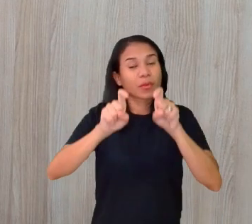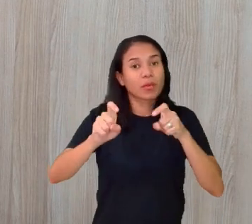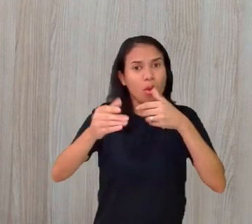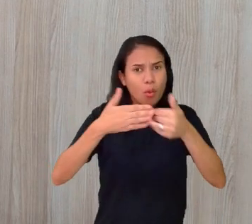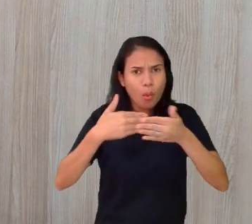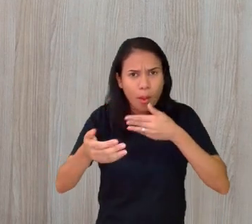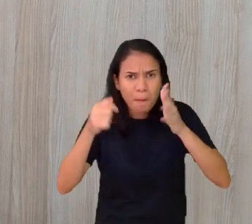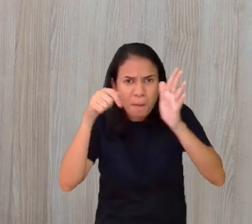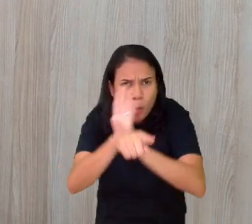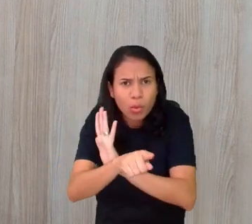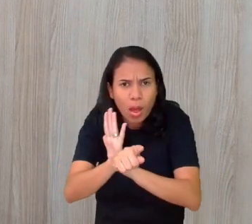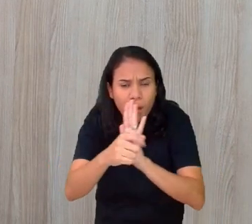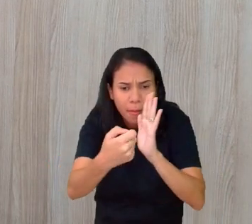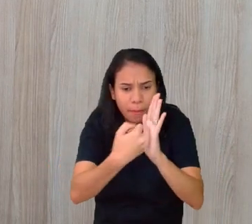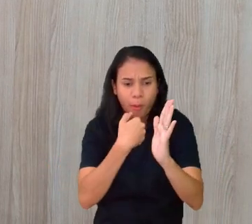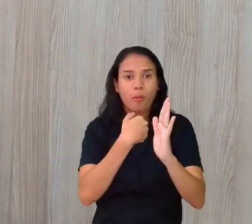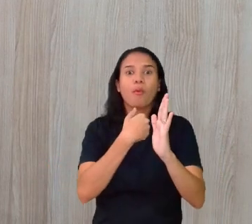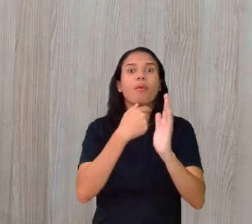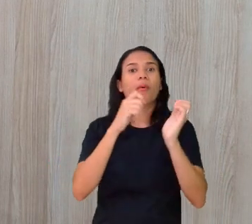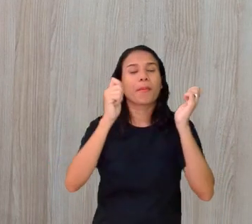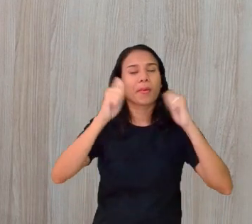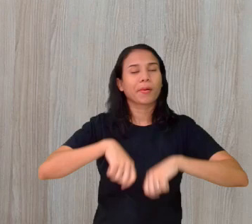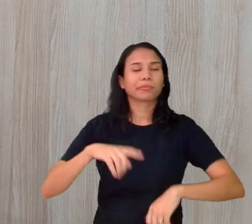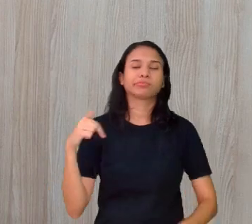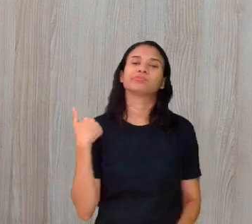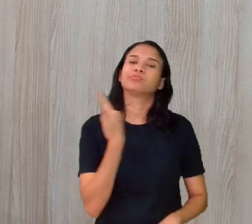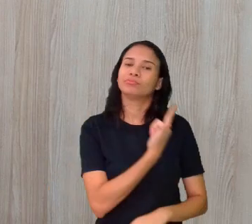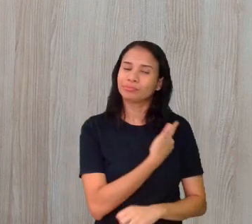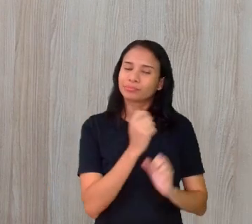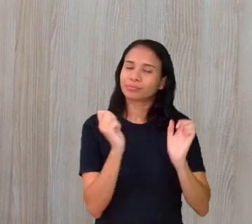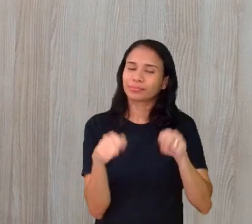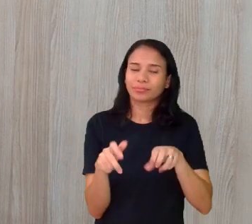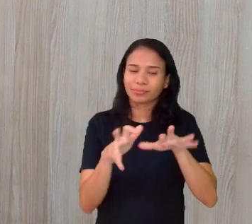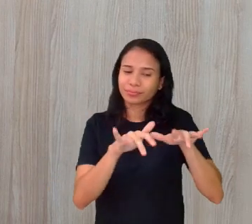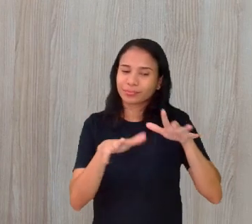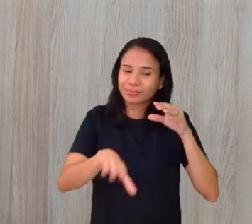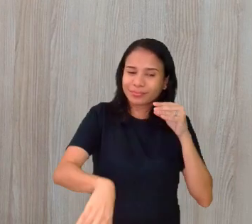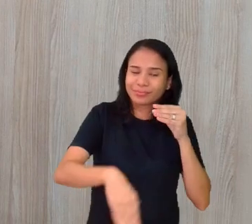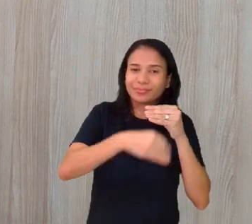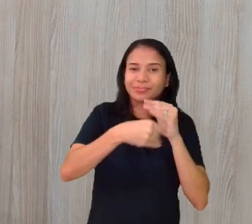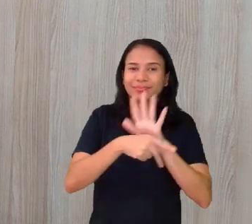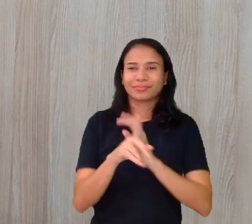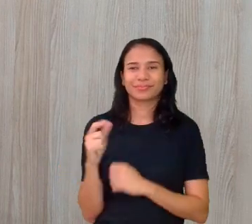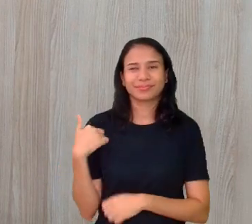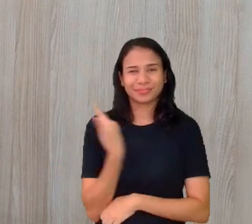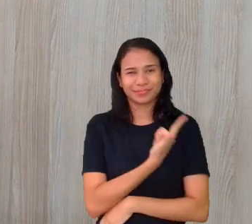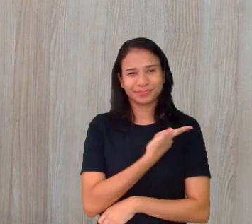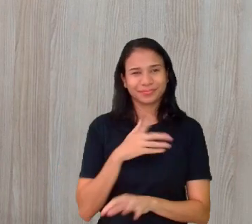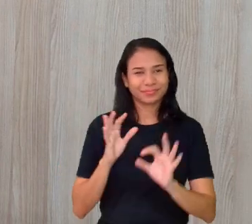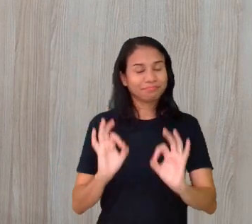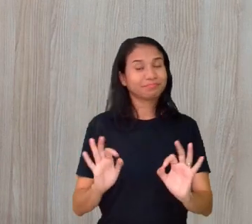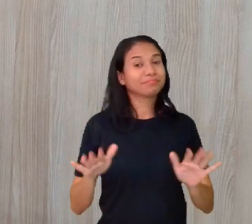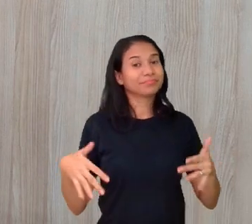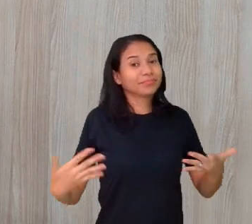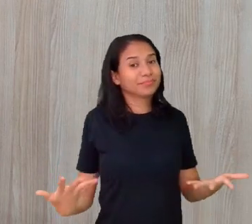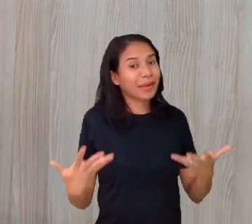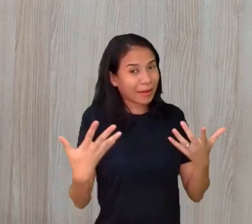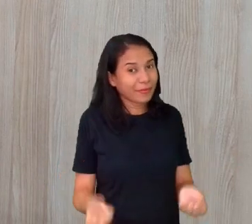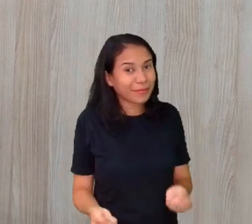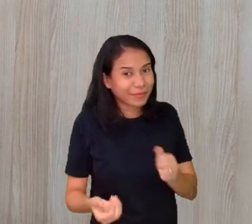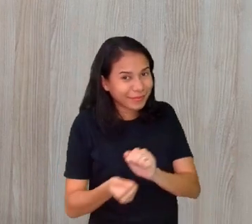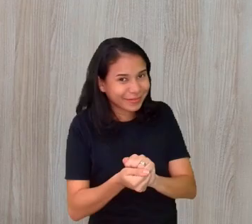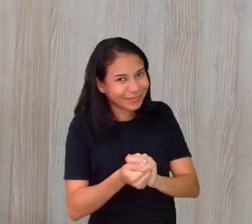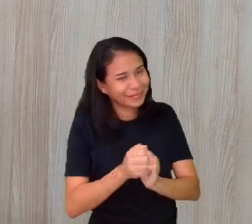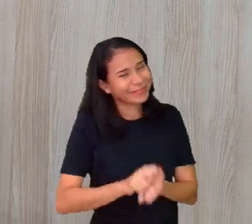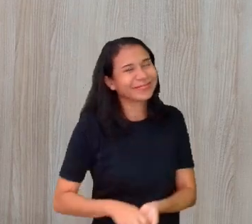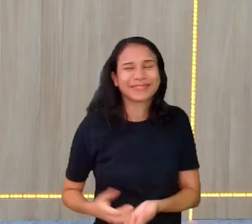qualquer pergunta ou comentário sobre a aula, você pode interagir ao vivo conosco. Então, vamos lá, né,